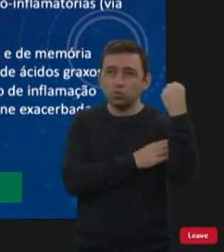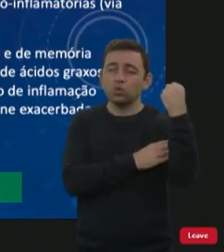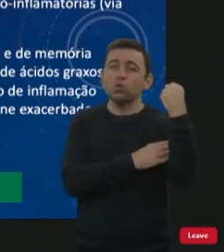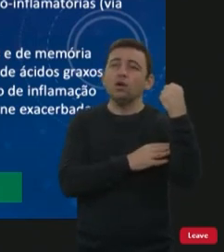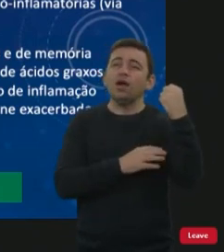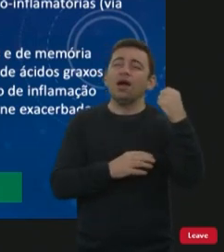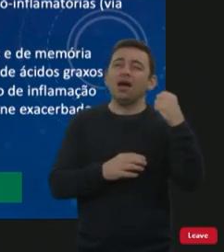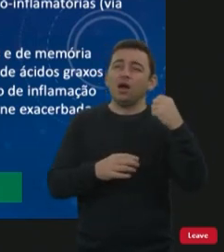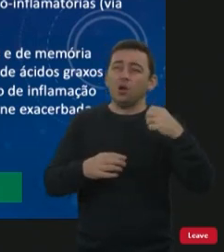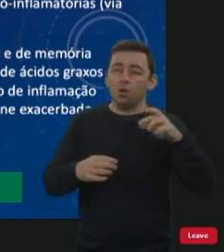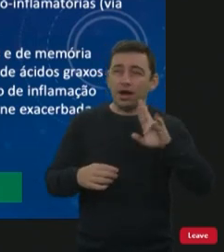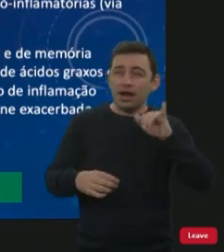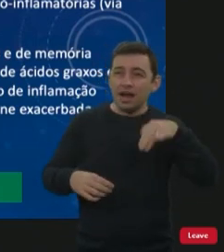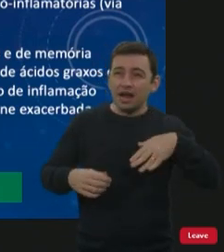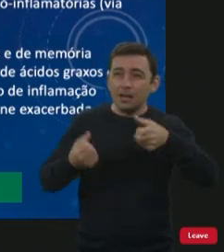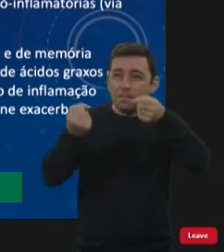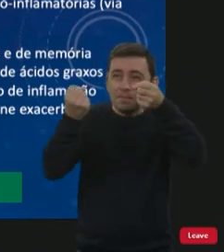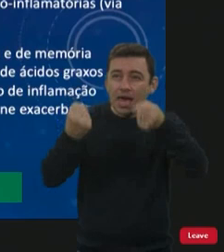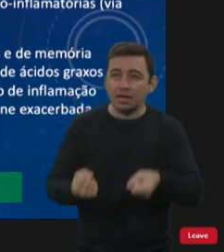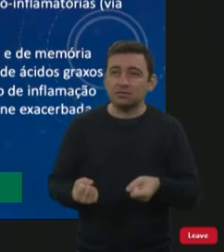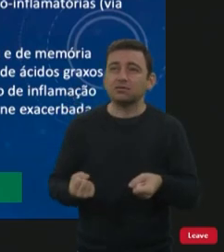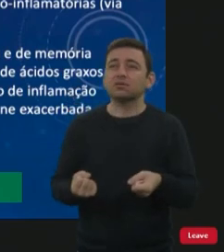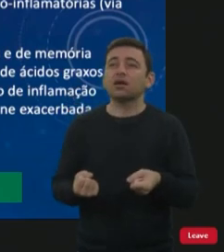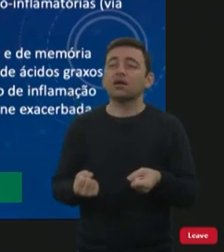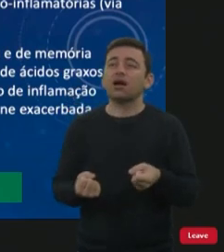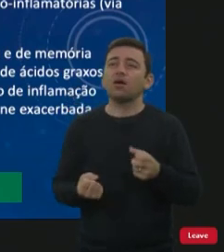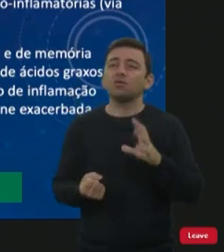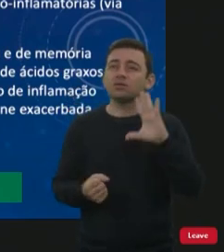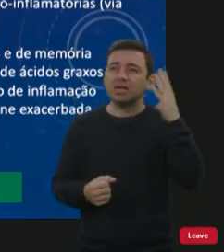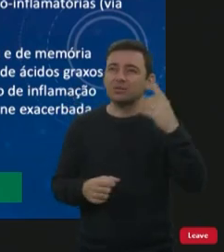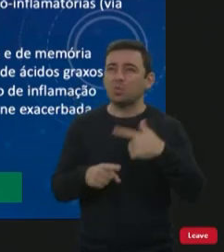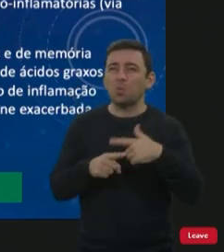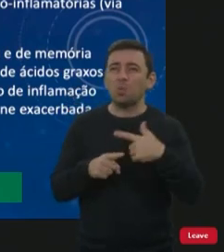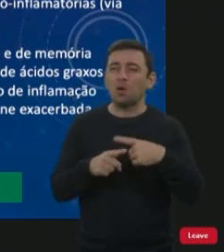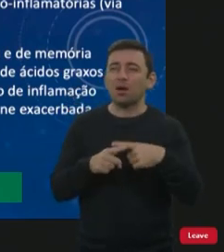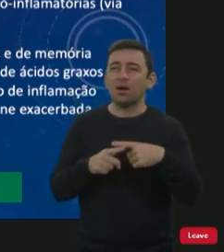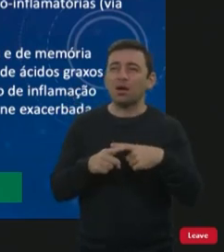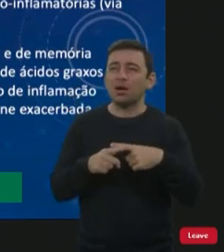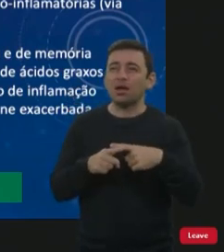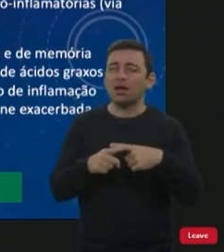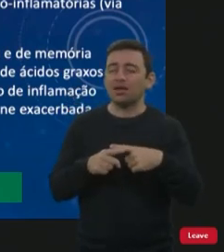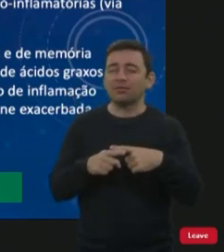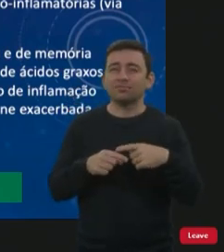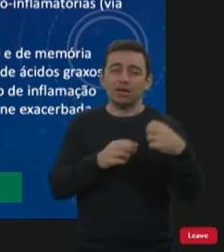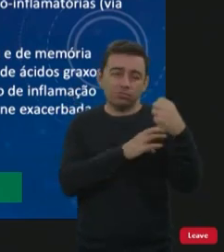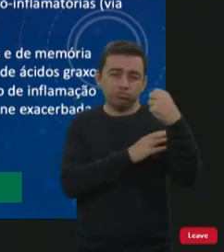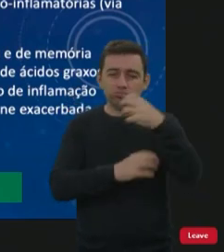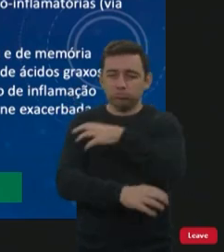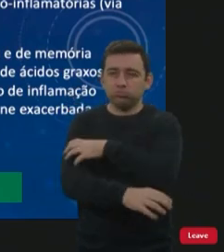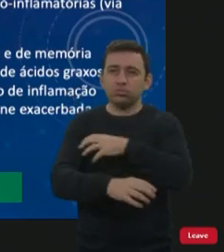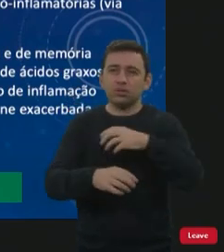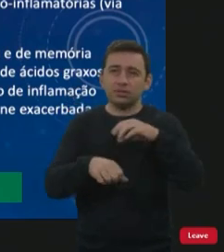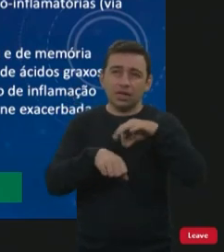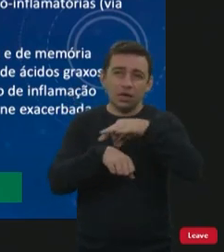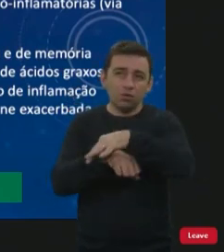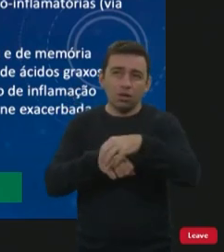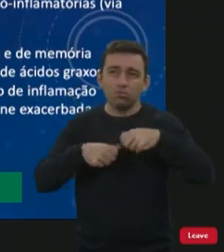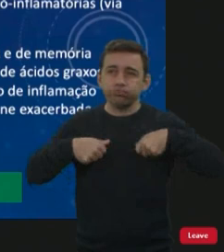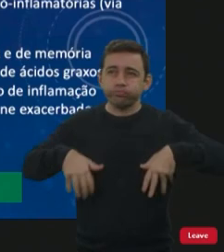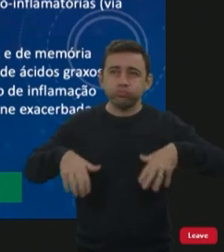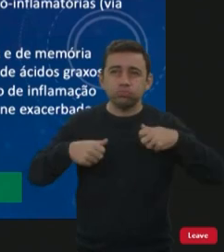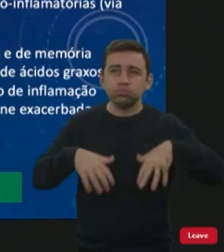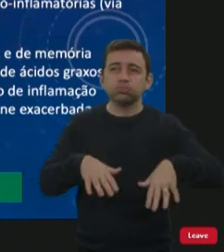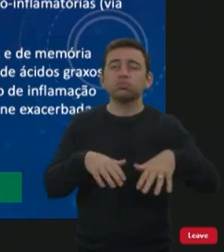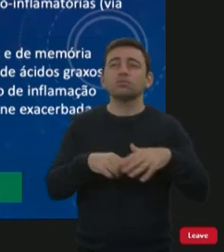ficam totalmente sobrecarregados desse monte de substância que saiu da célula muscular e ele tem que trabalhar, e isso